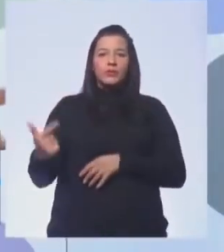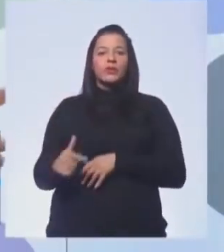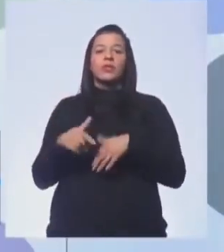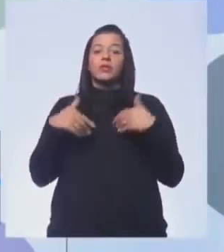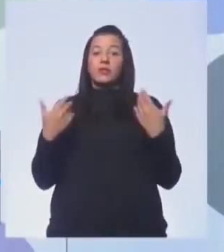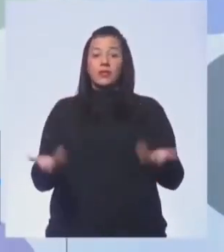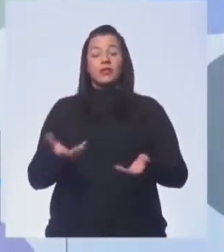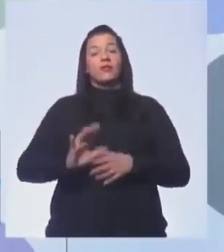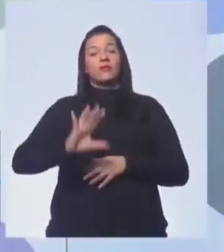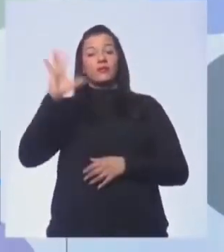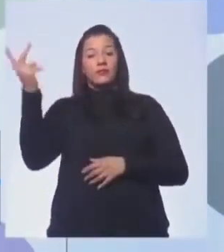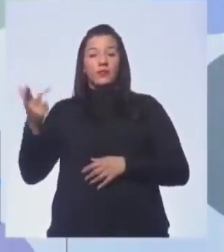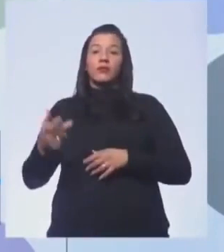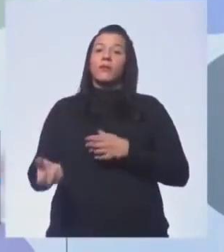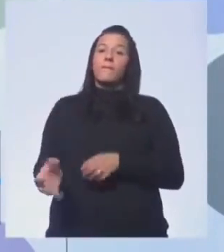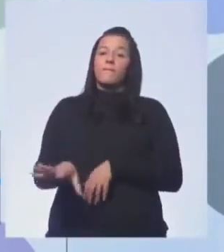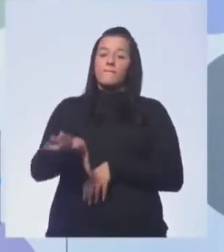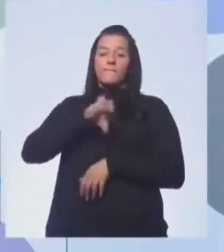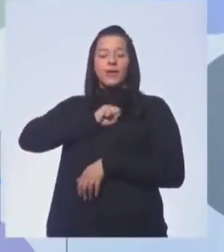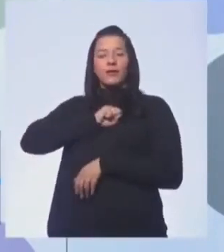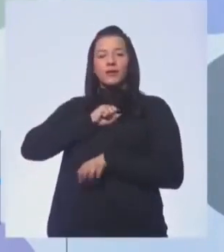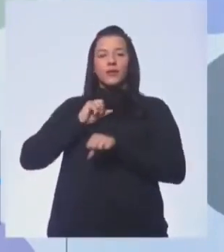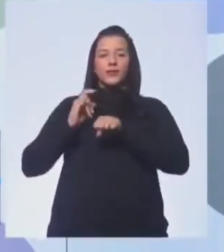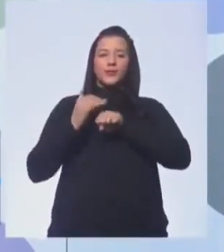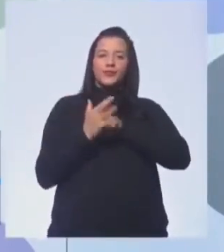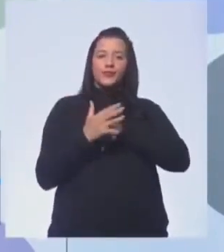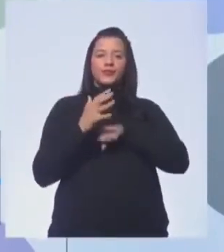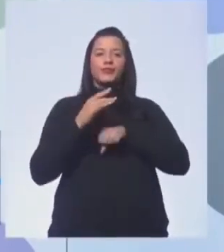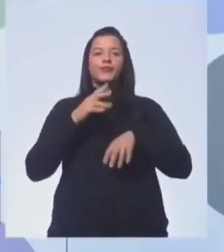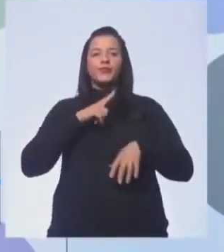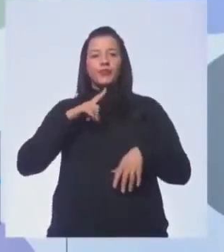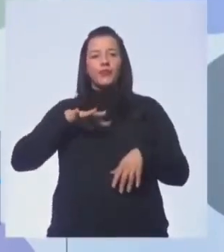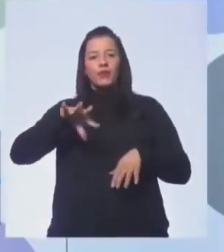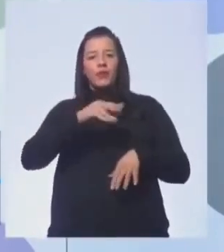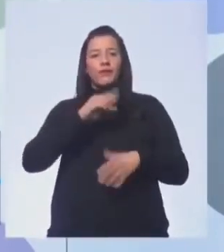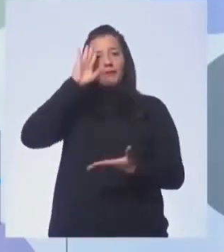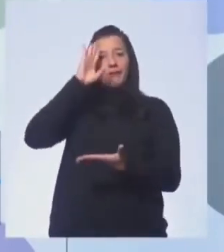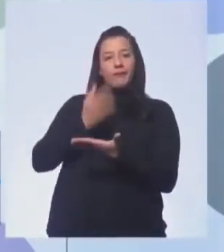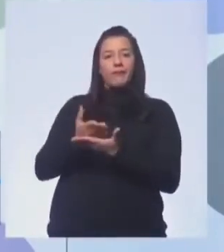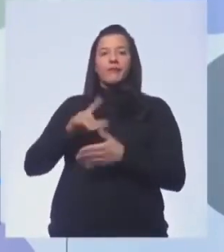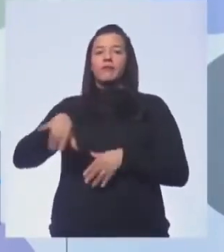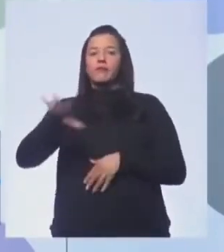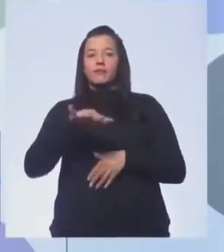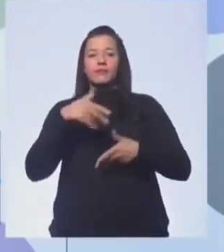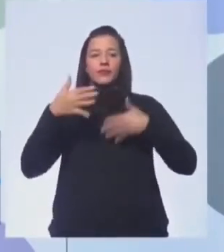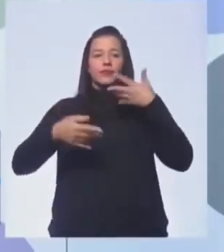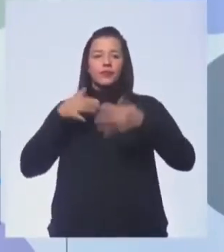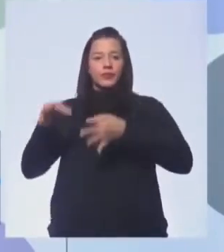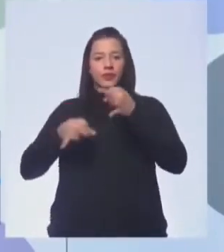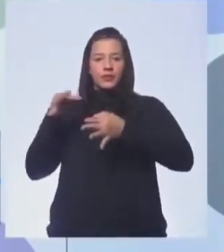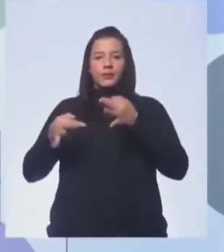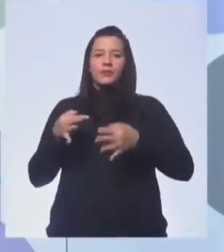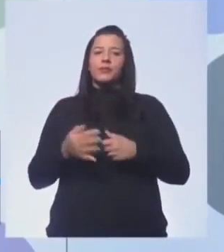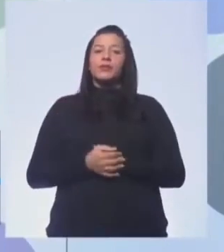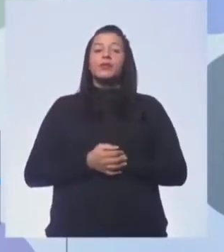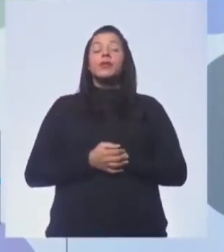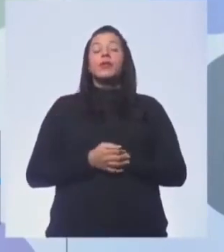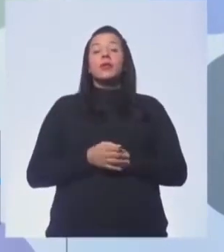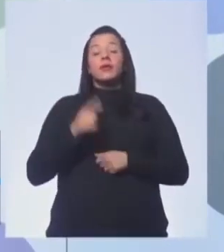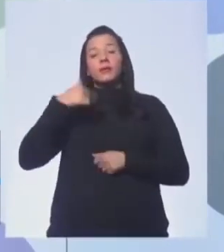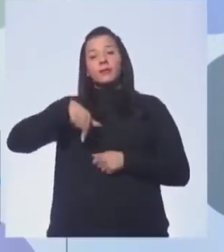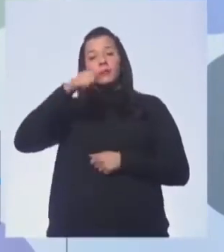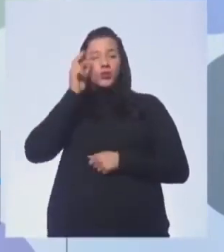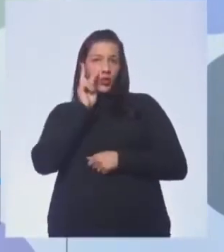acaba se contagiando e contagiando outras pessoas acreditando nesse tratamento. Tem uma outra também que falava, eu já vi também, dizem